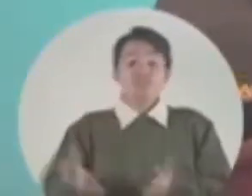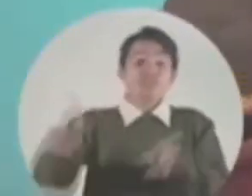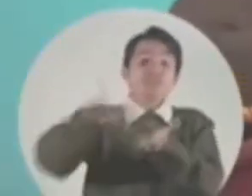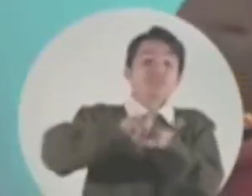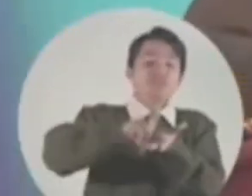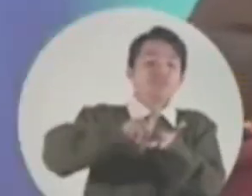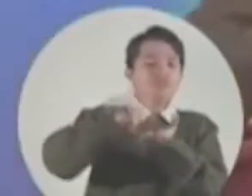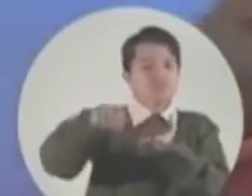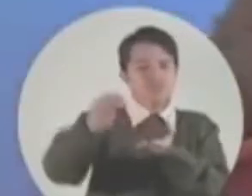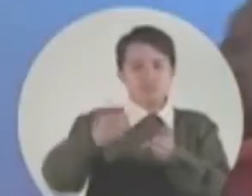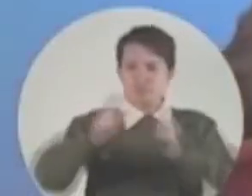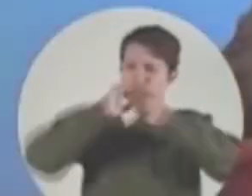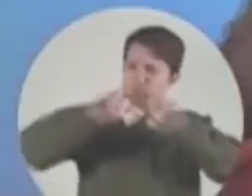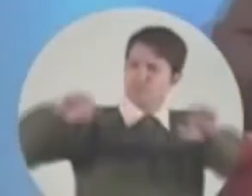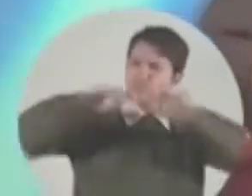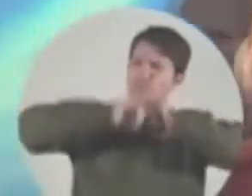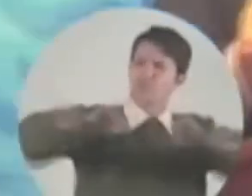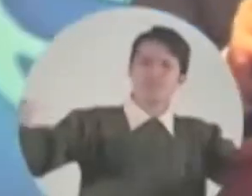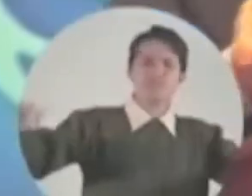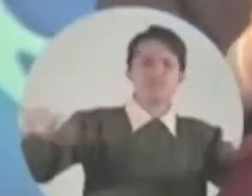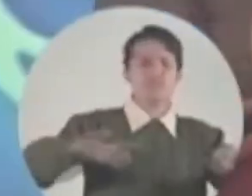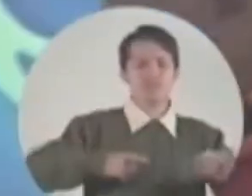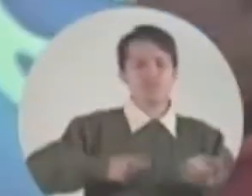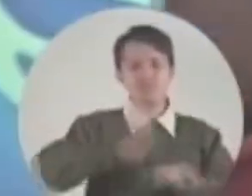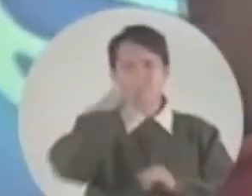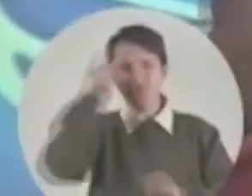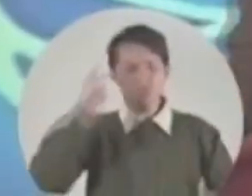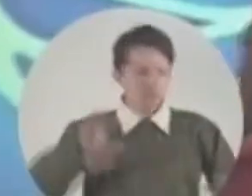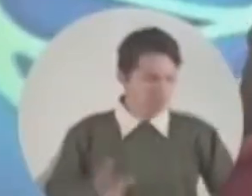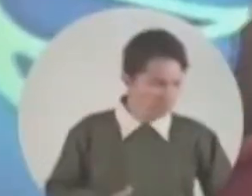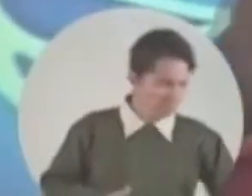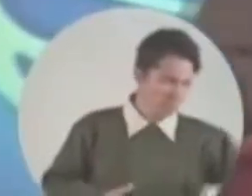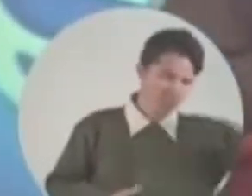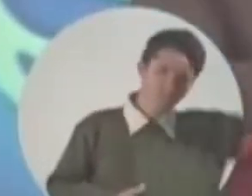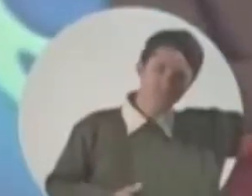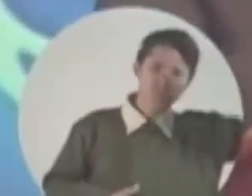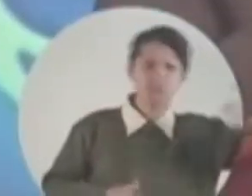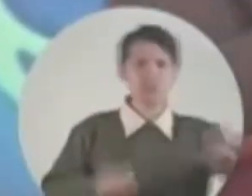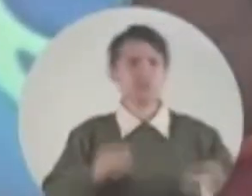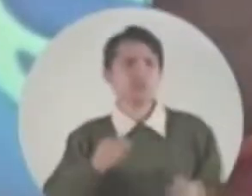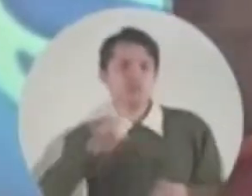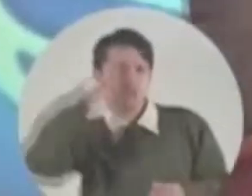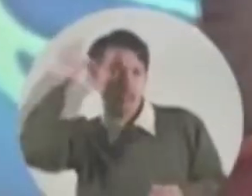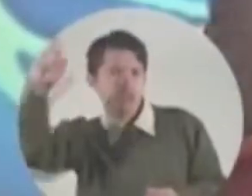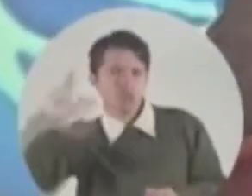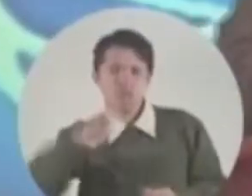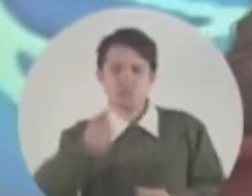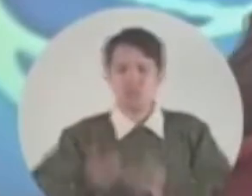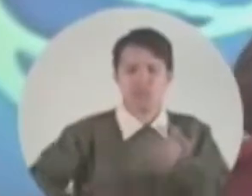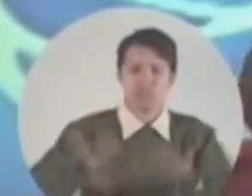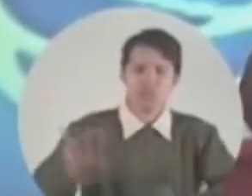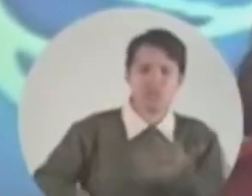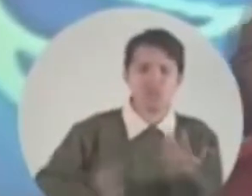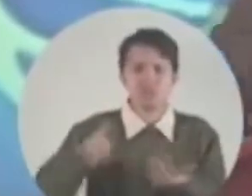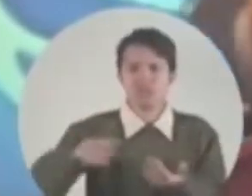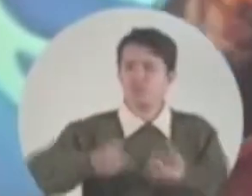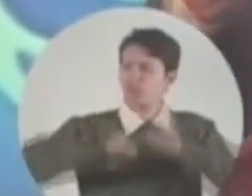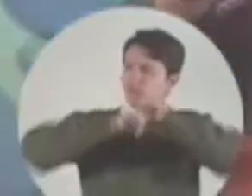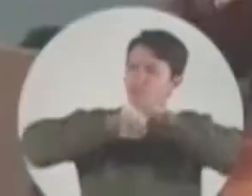uma notícia na sua aldeia, entre os pequenos e os grandes, as autoridades judaicas ou